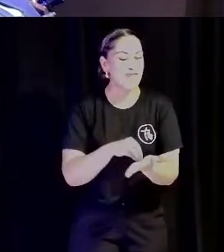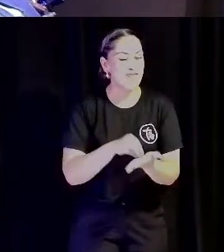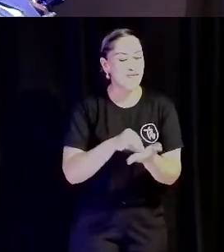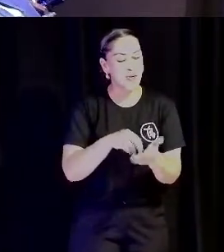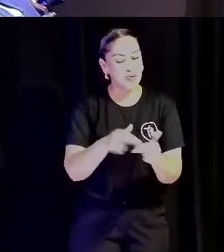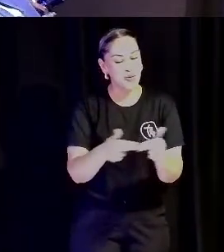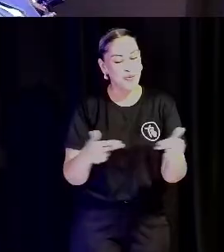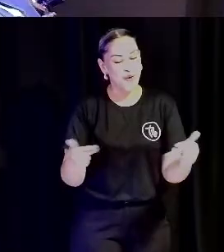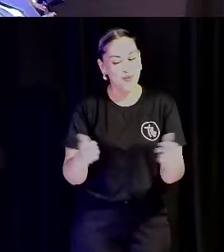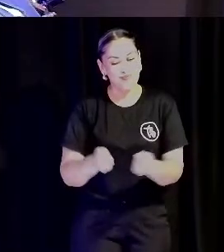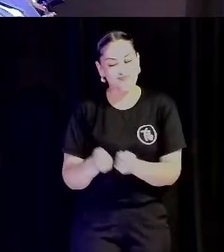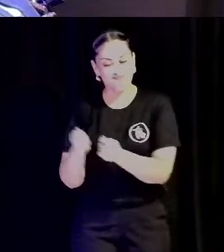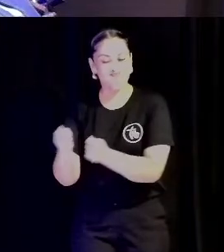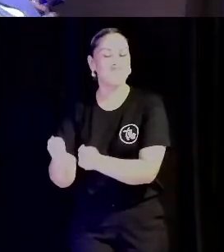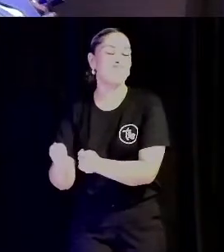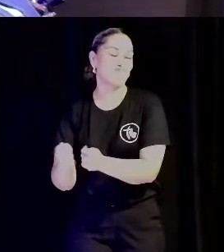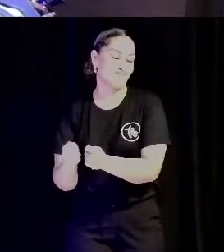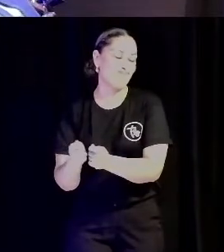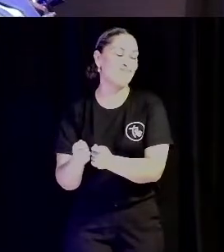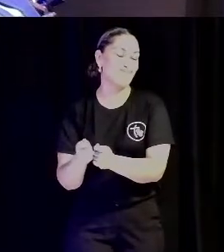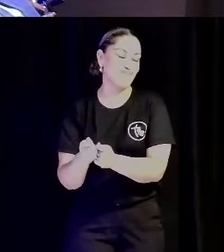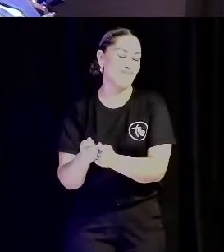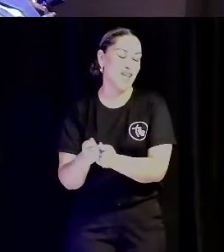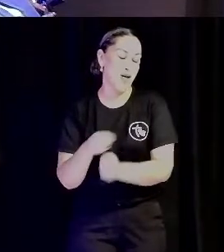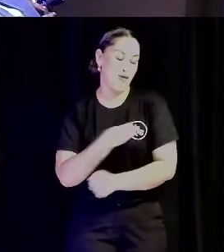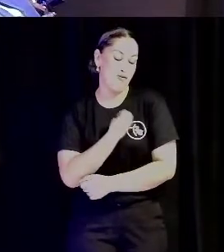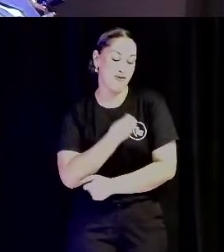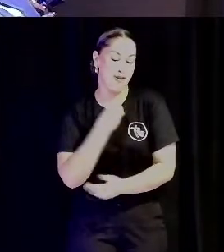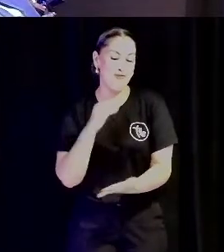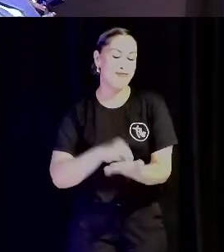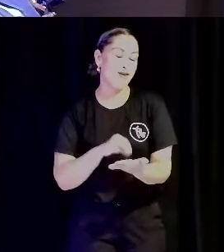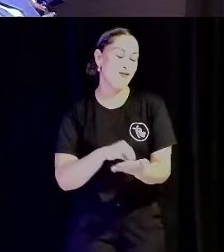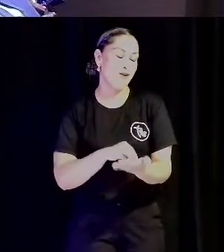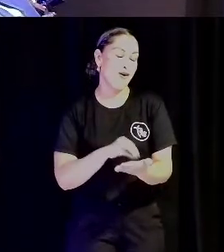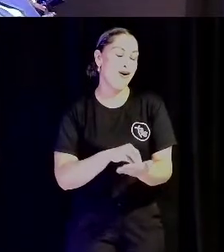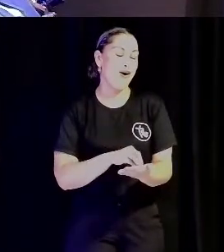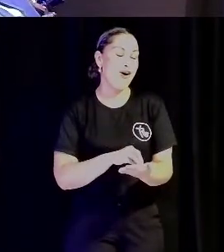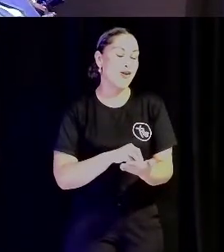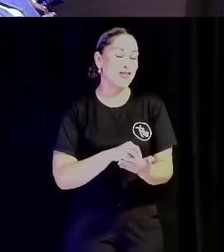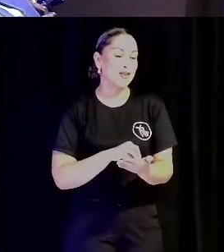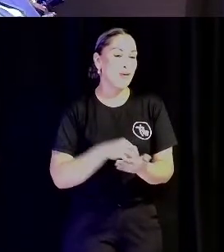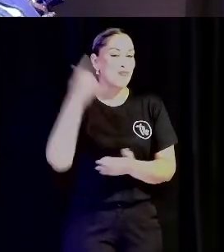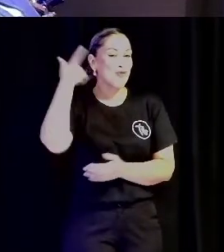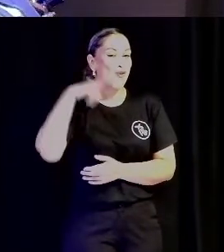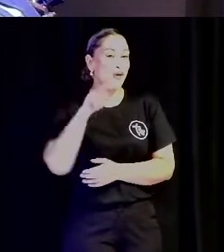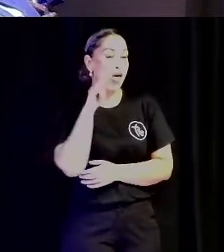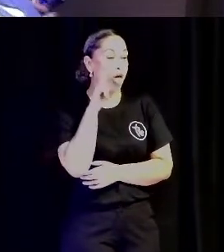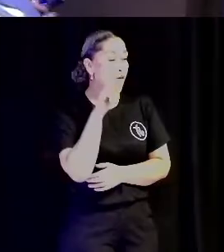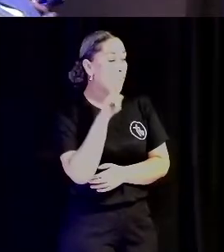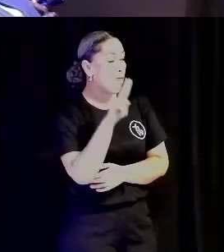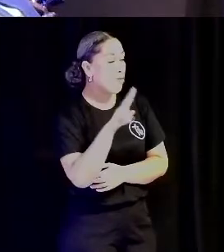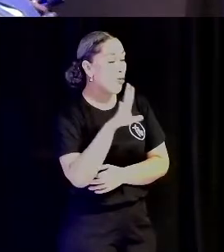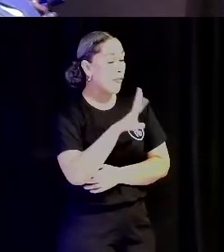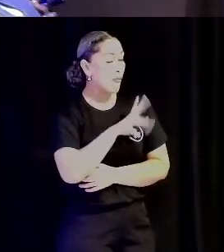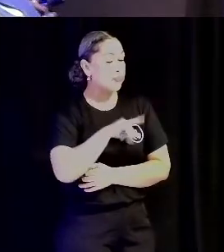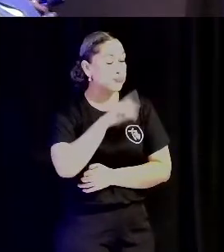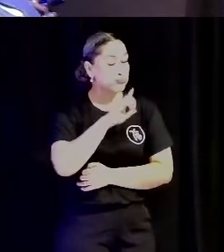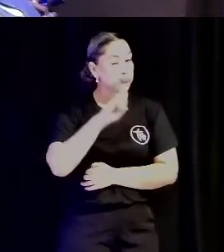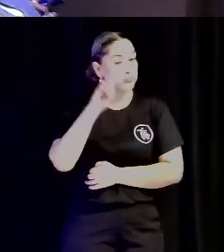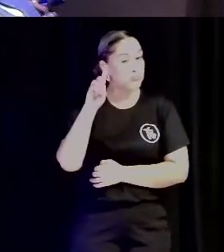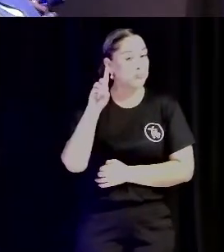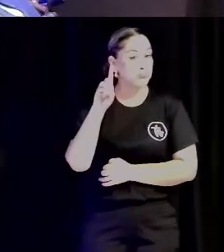Ele vive na escassez. Ele não consegue enxergar o amor de